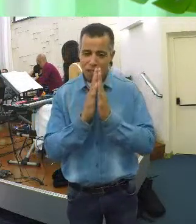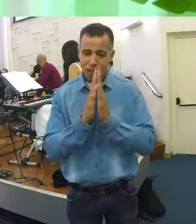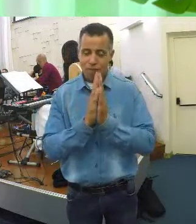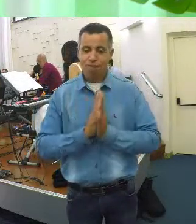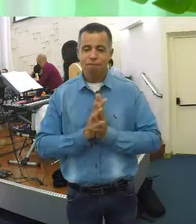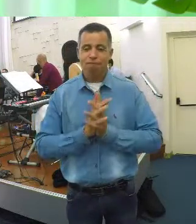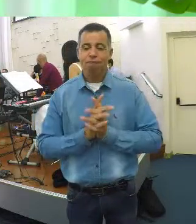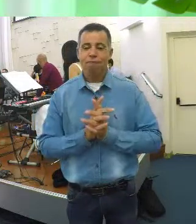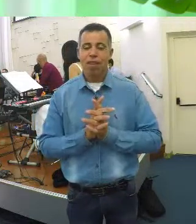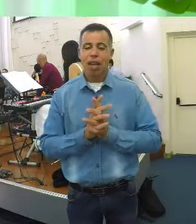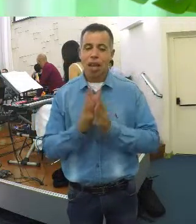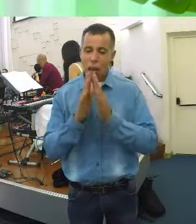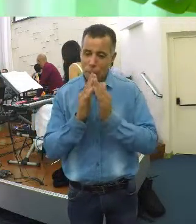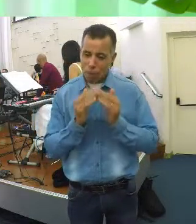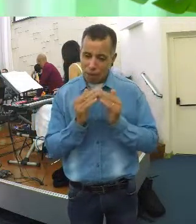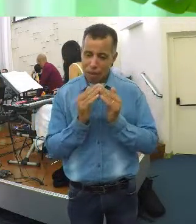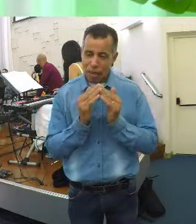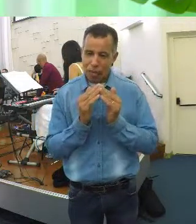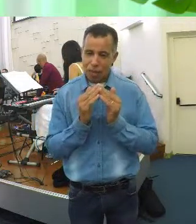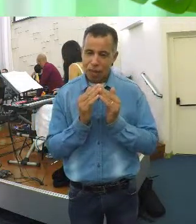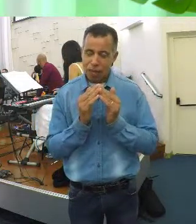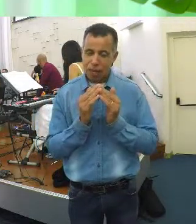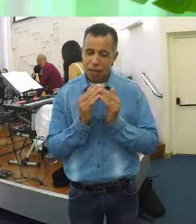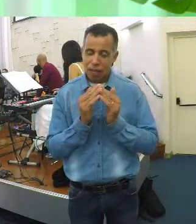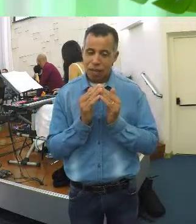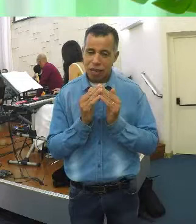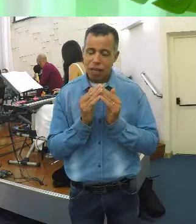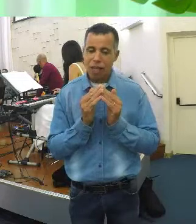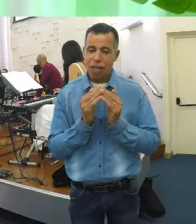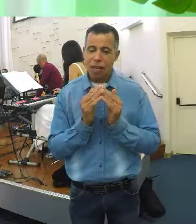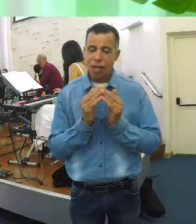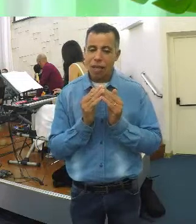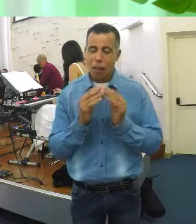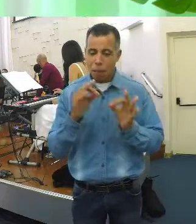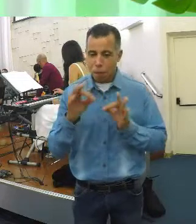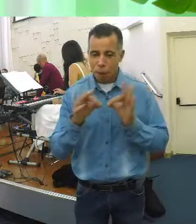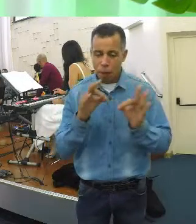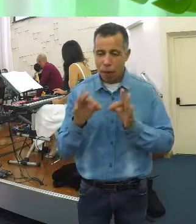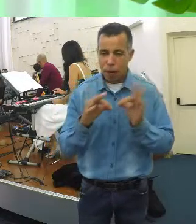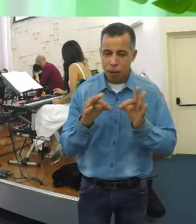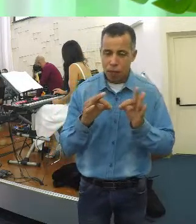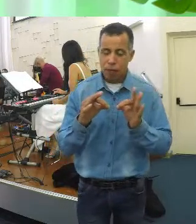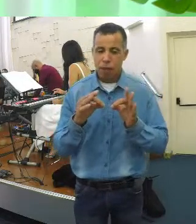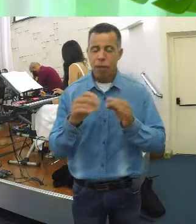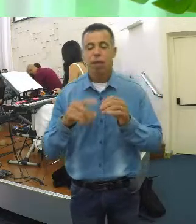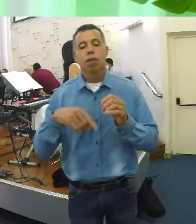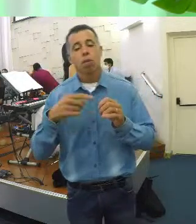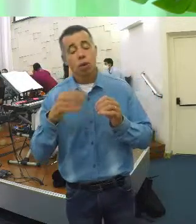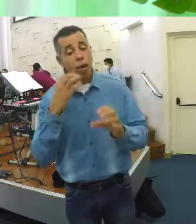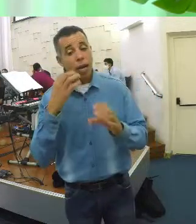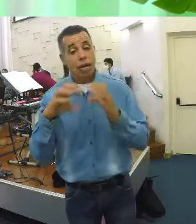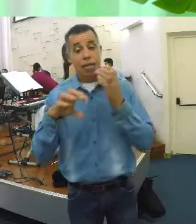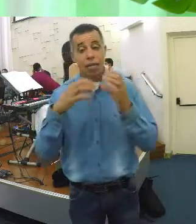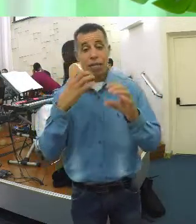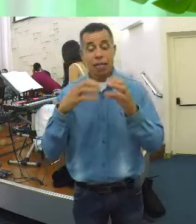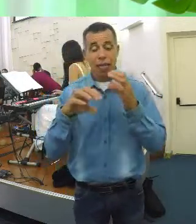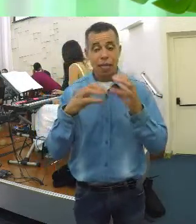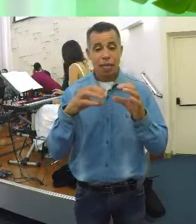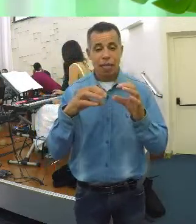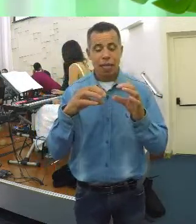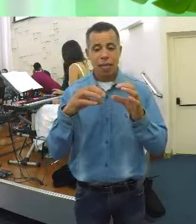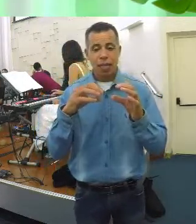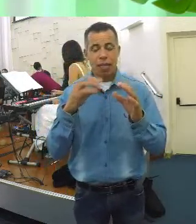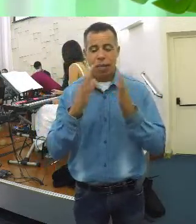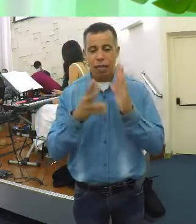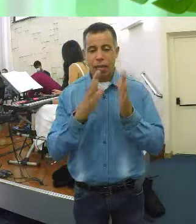e já peço aos músicos, à regente, que aqui estejam posicionados, porque na sequência nós vamos cantar um hino muito especial para esse dia,